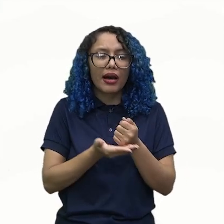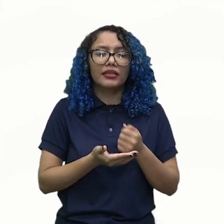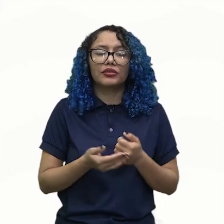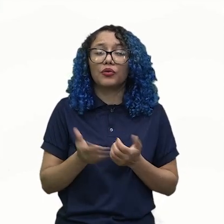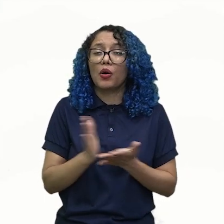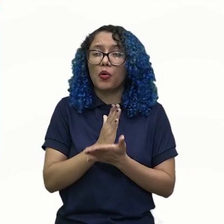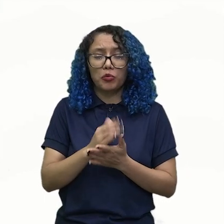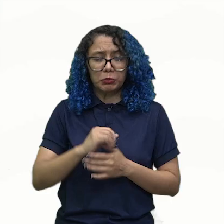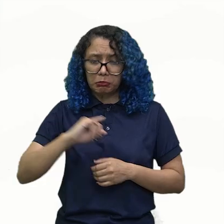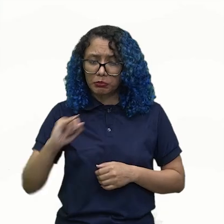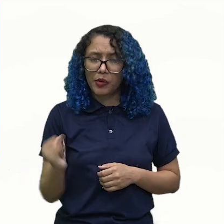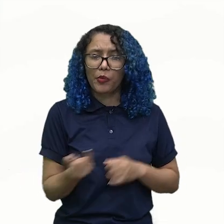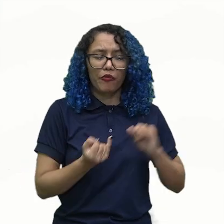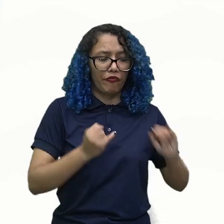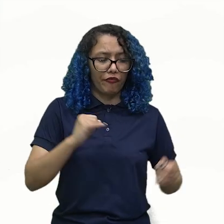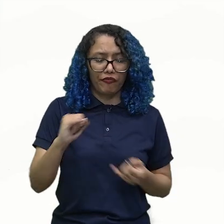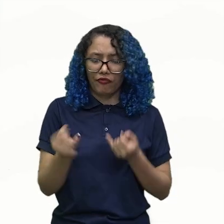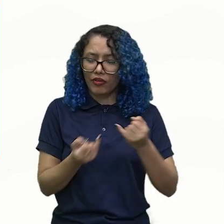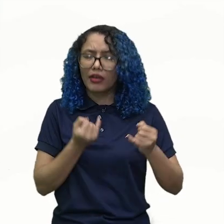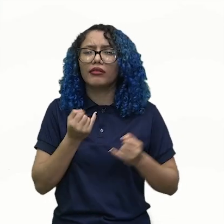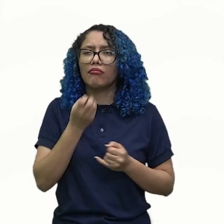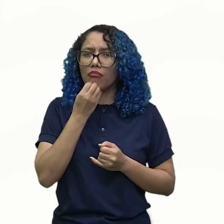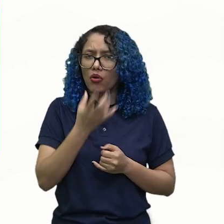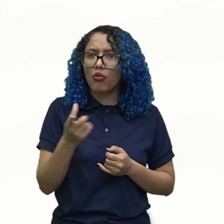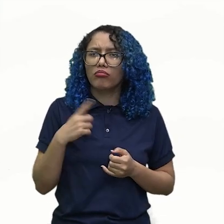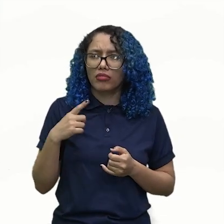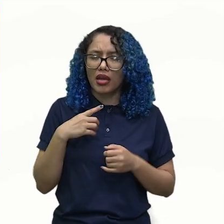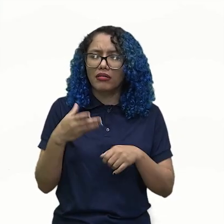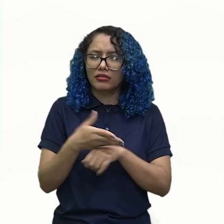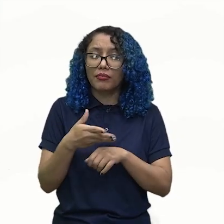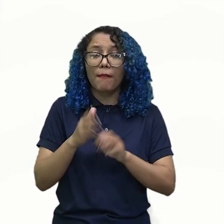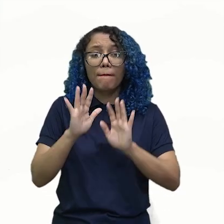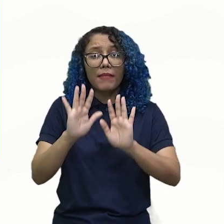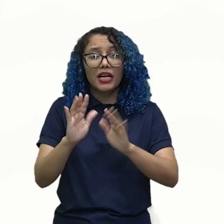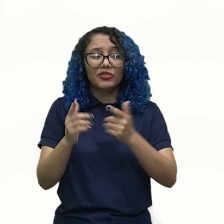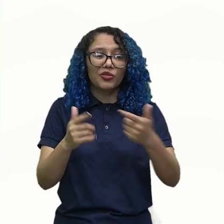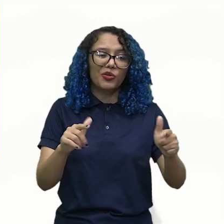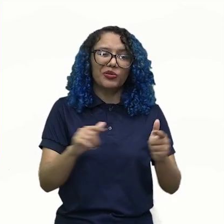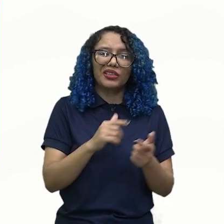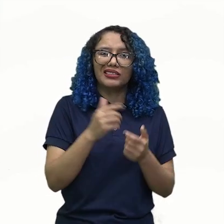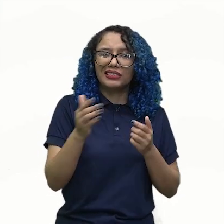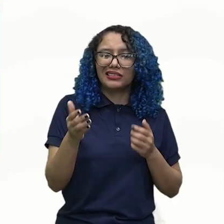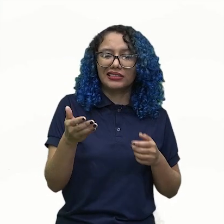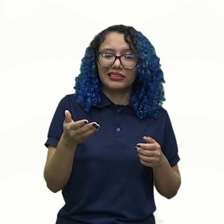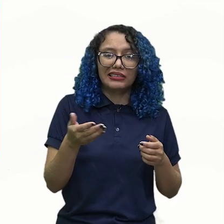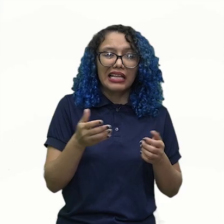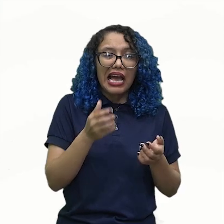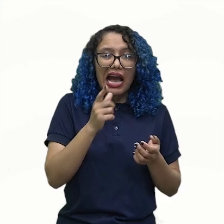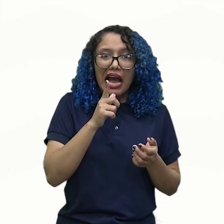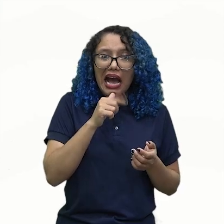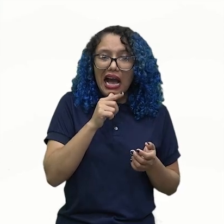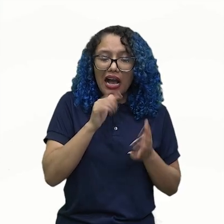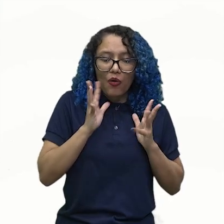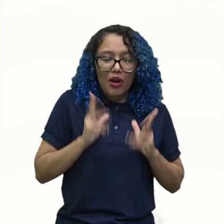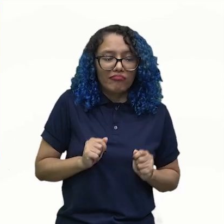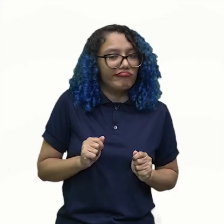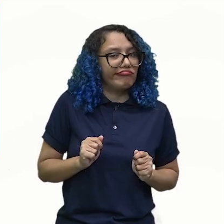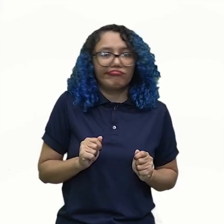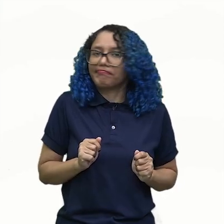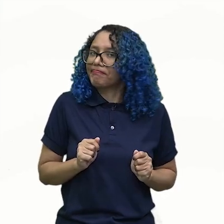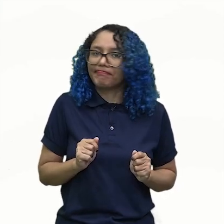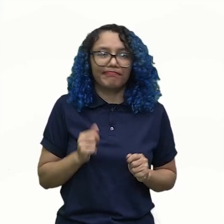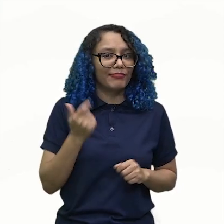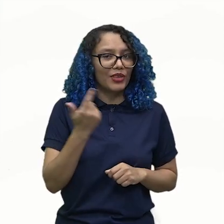o equipamento urbano, tem gente no nosso país, tem pessoas no nosso país que não têm acesso à água potável, que não